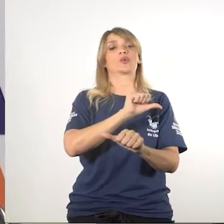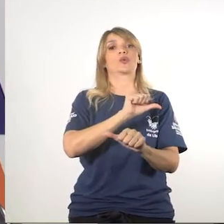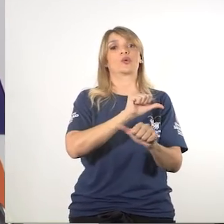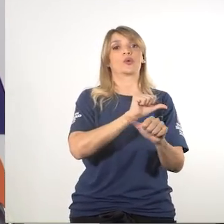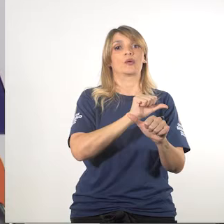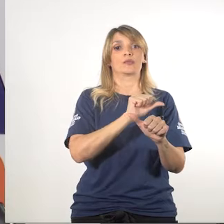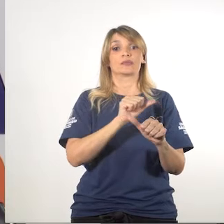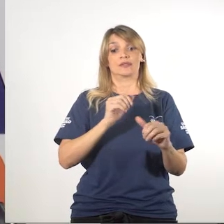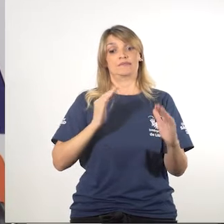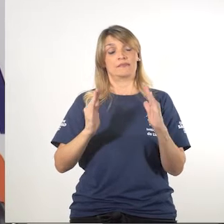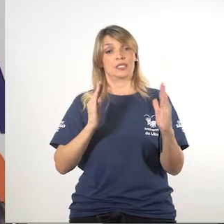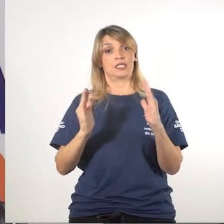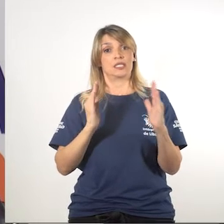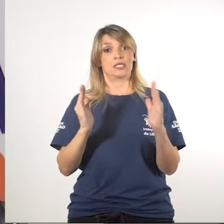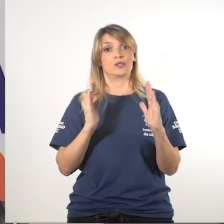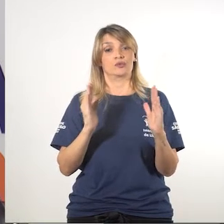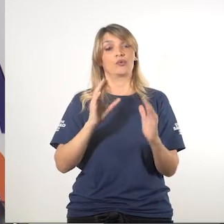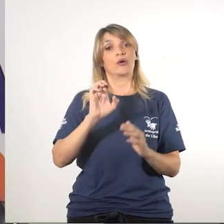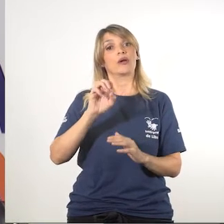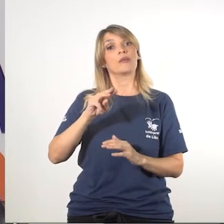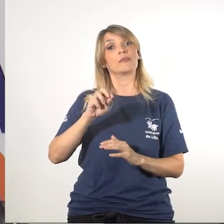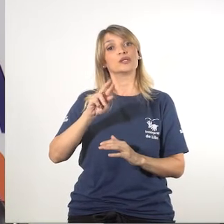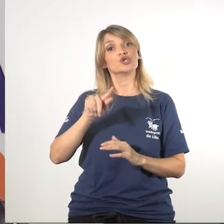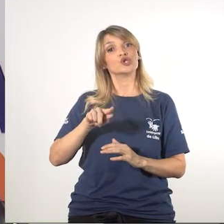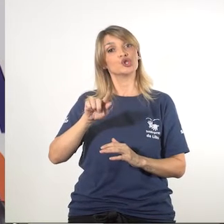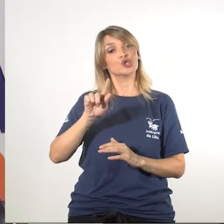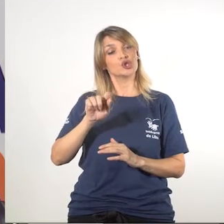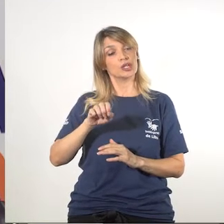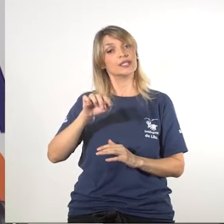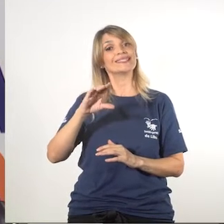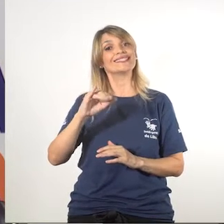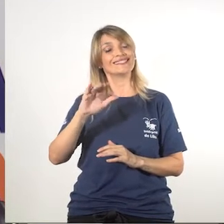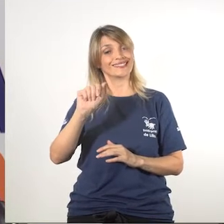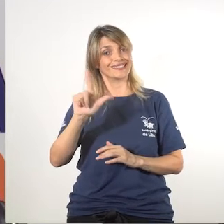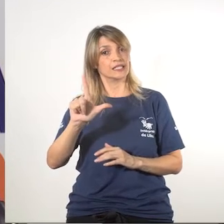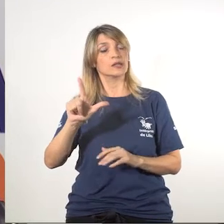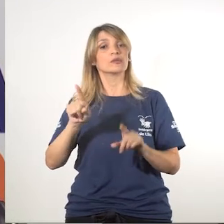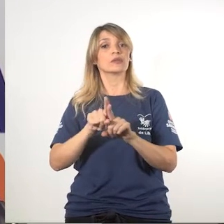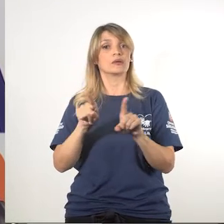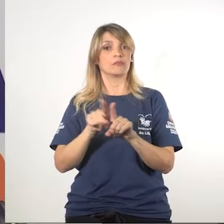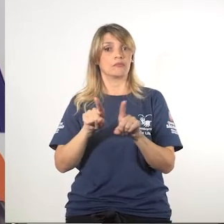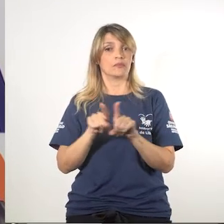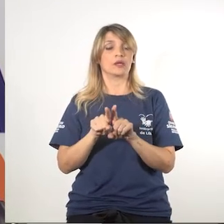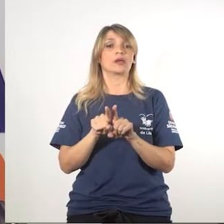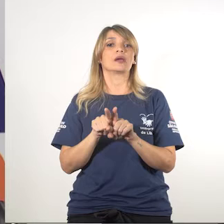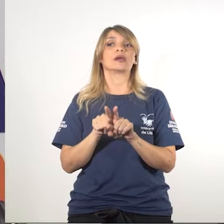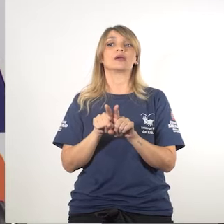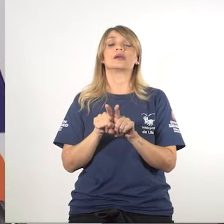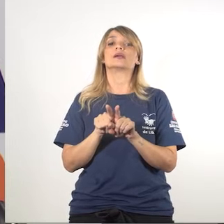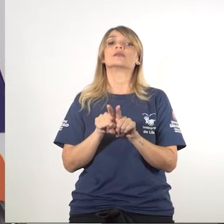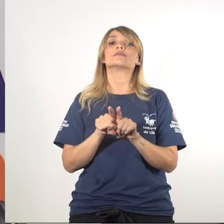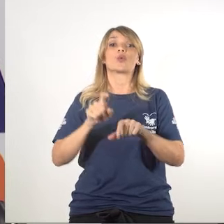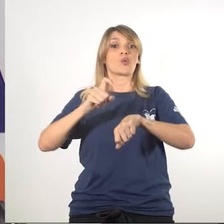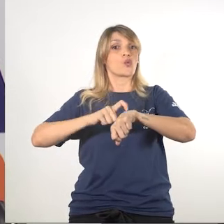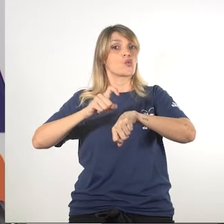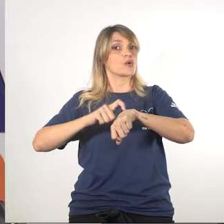fase emergencial, também instituiu o toque de restrição noturno.